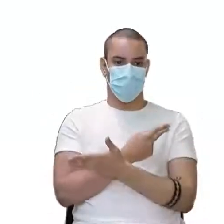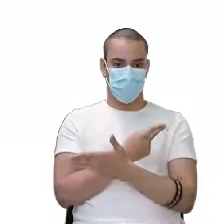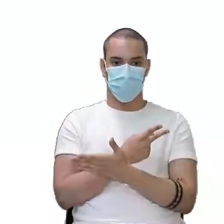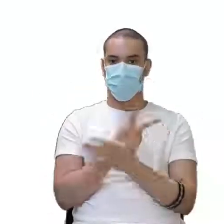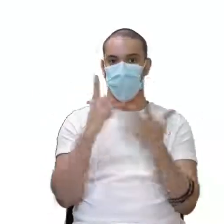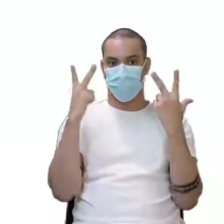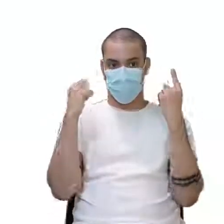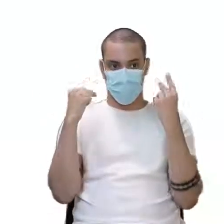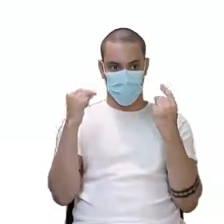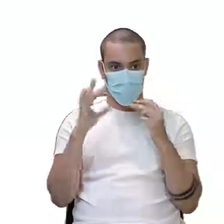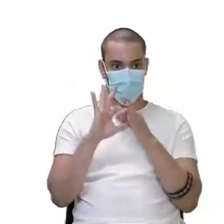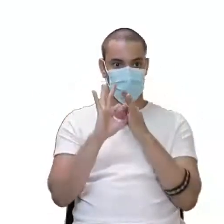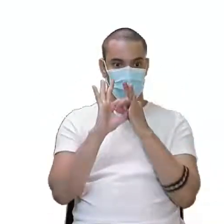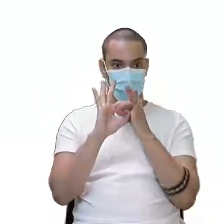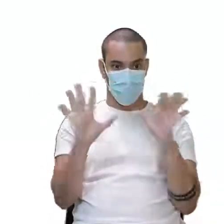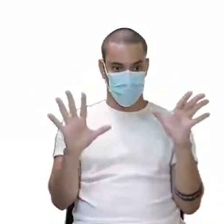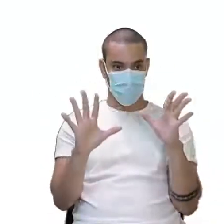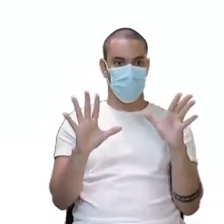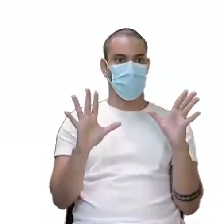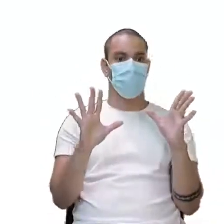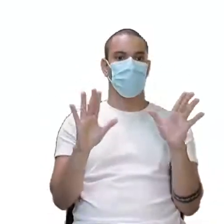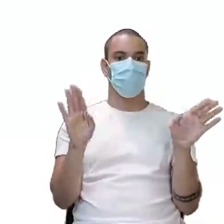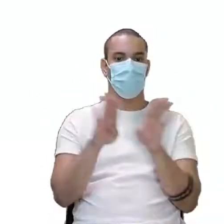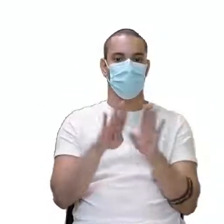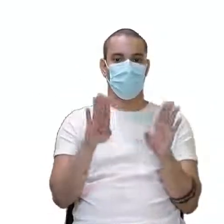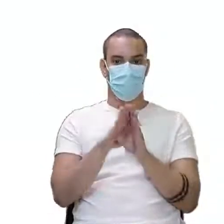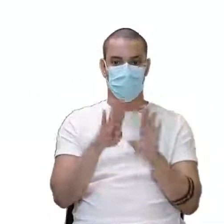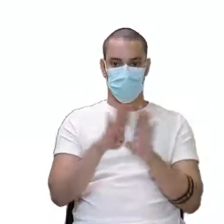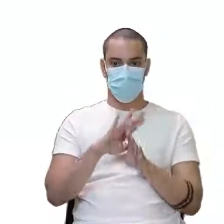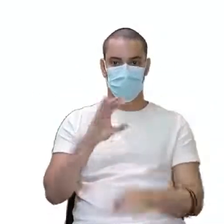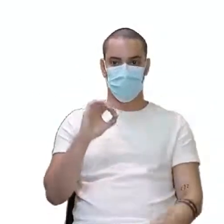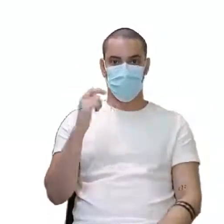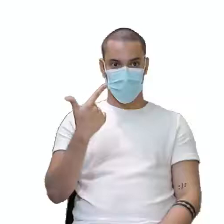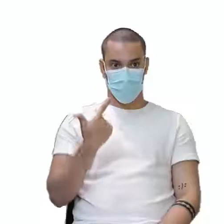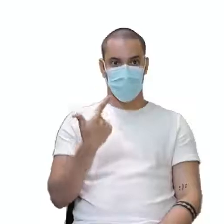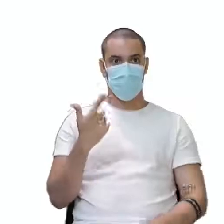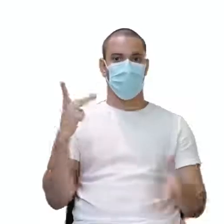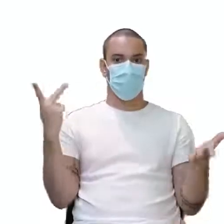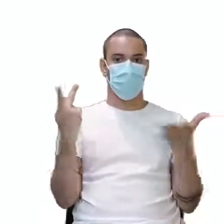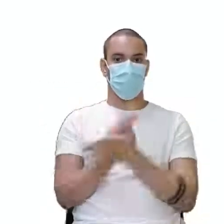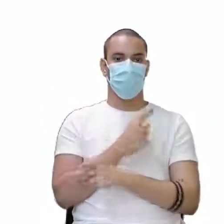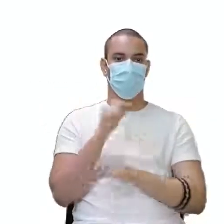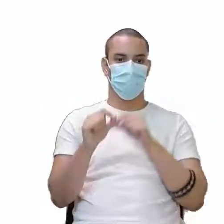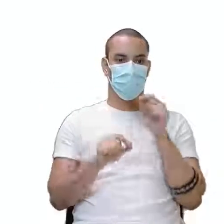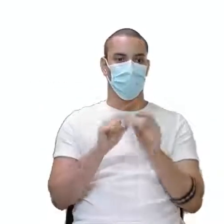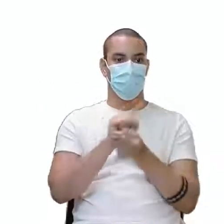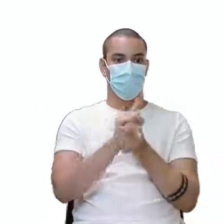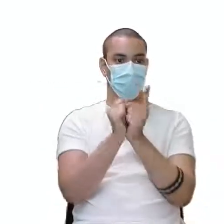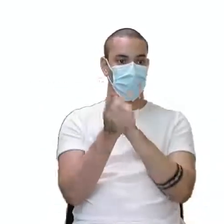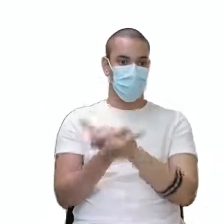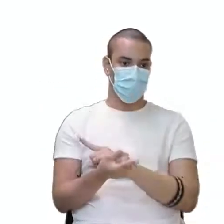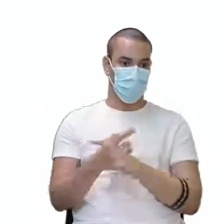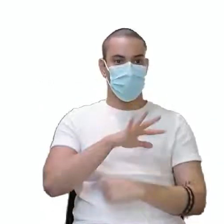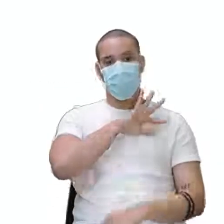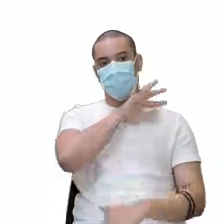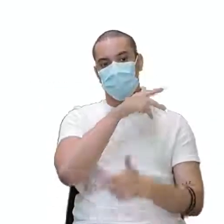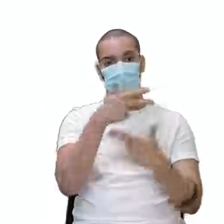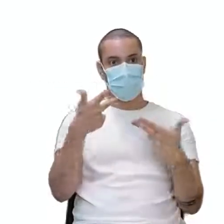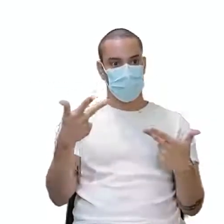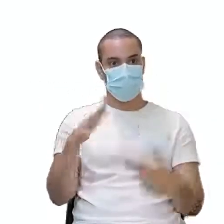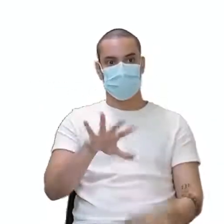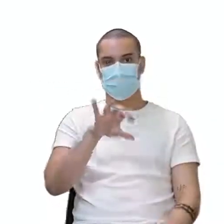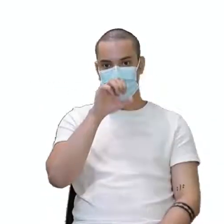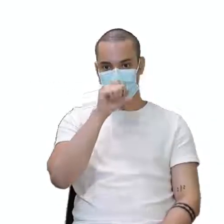fotossintético tranquilo com a liberação de oxigênio, tá? Acontece exatamente o oposto com os animais